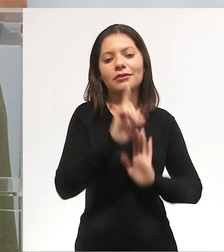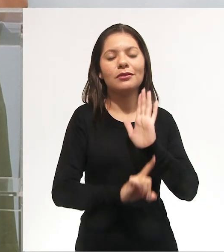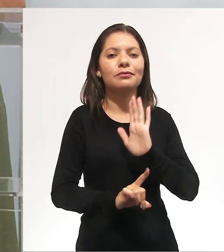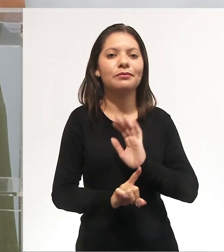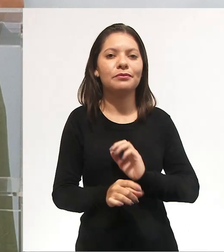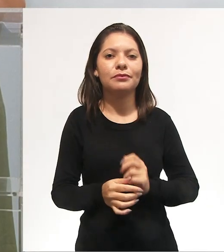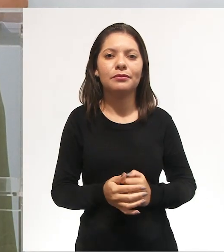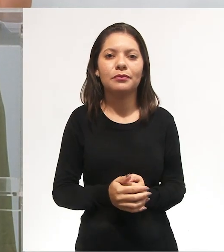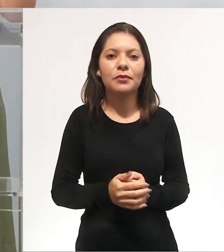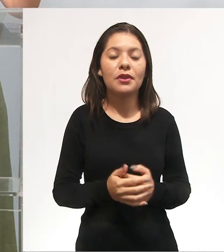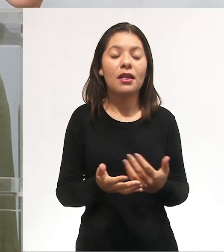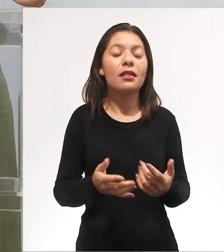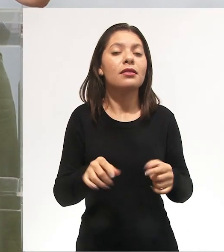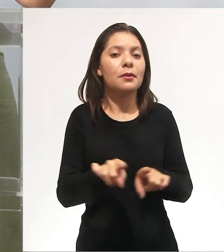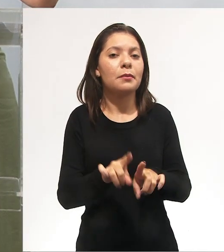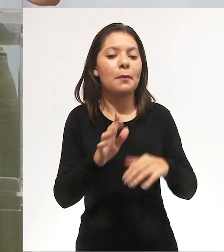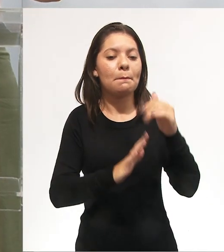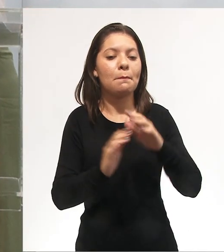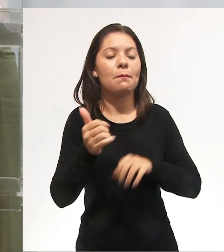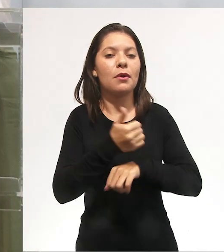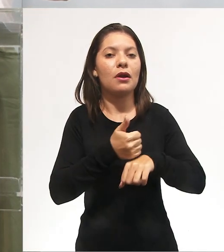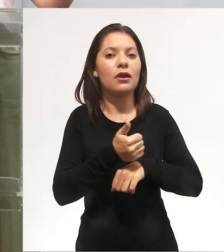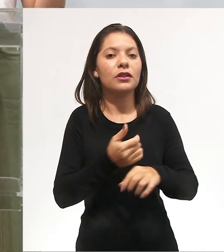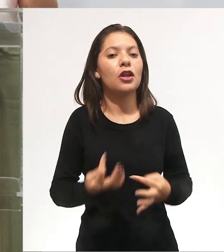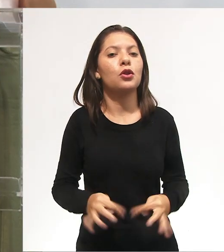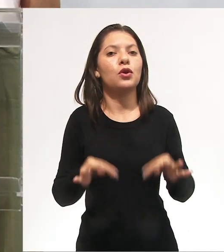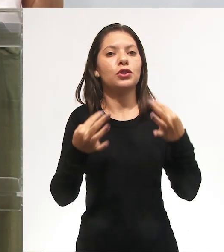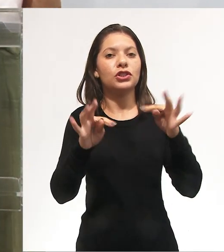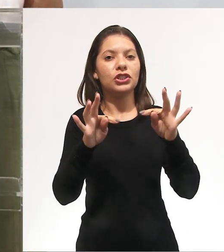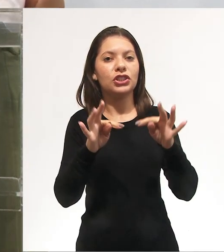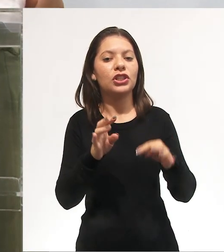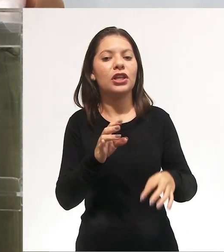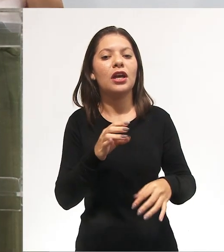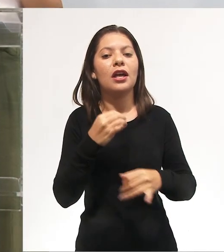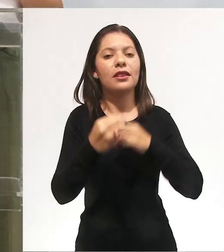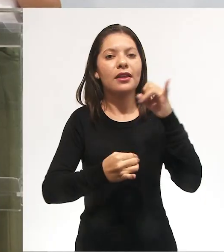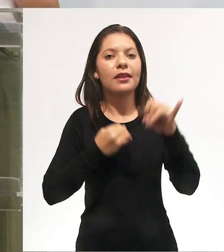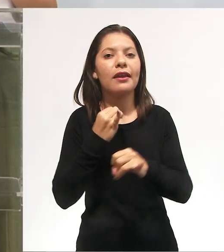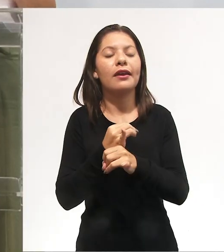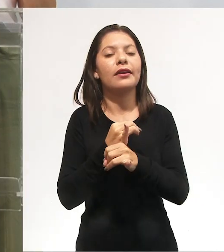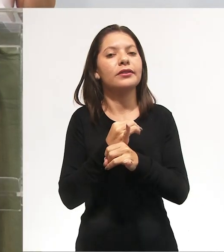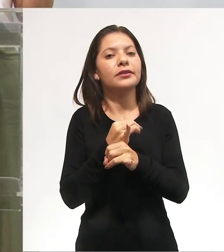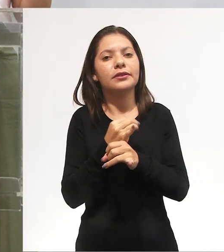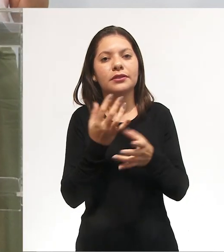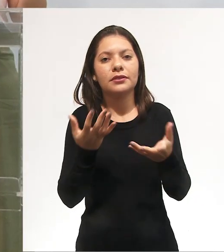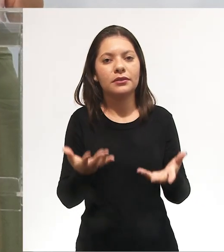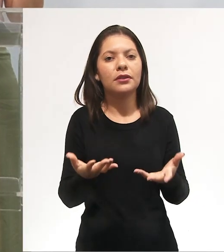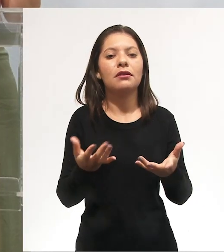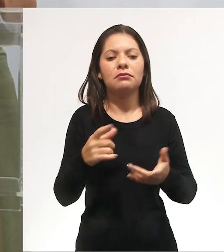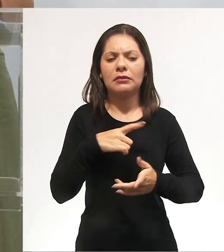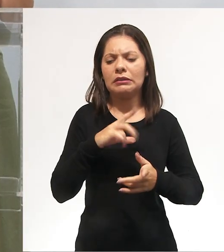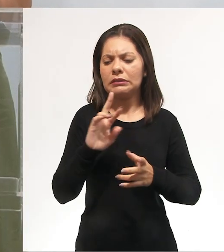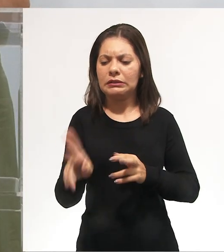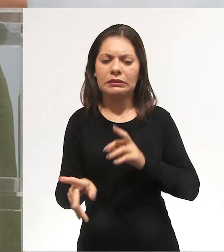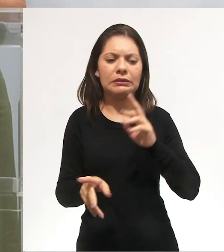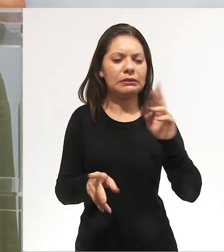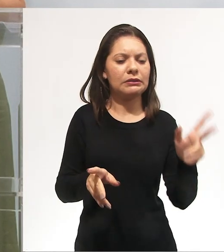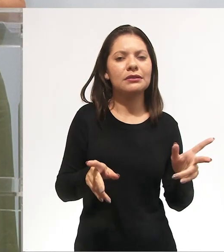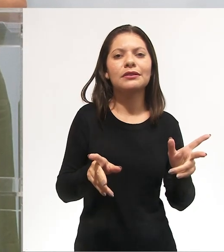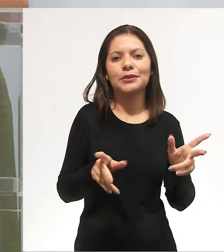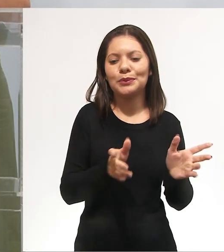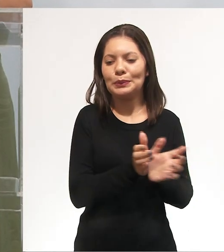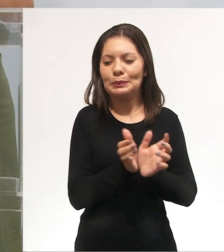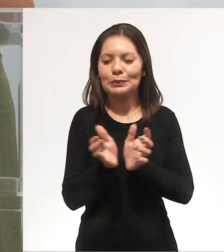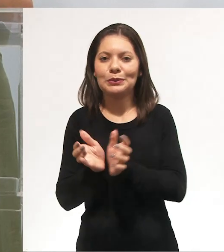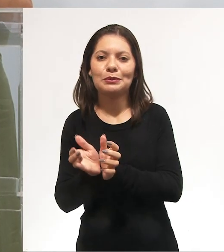profissões, da tecnologia, né, da internet, que tenha o seu vocabulário específico, então também tem essas